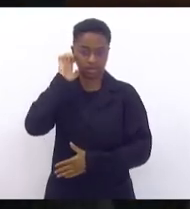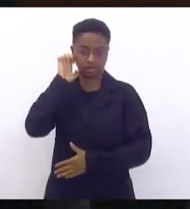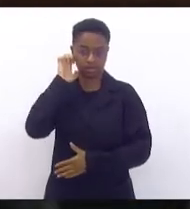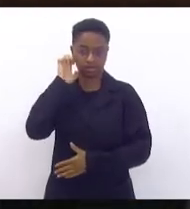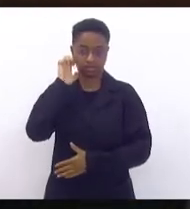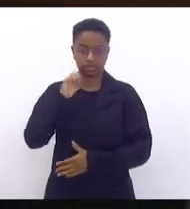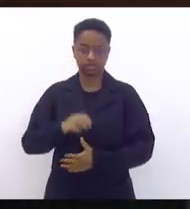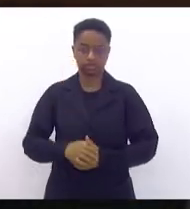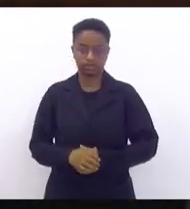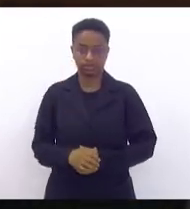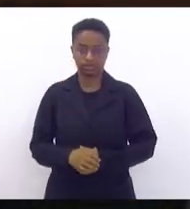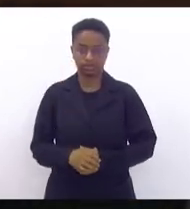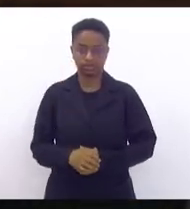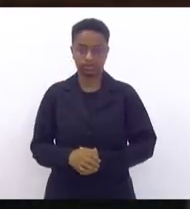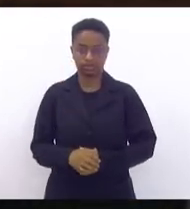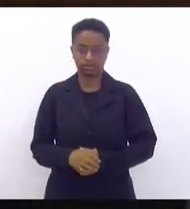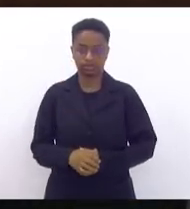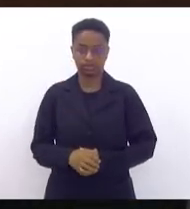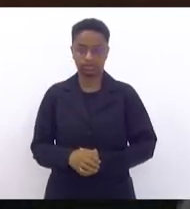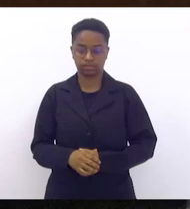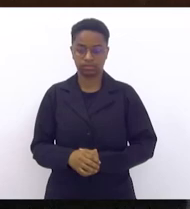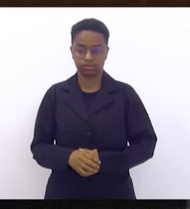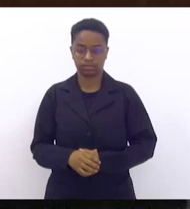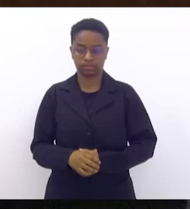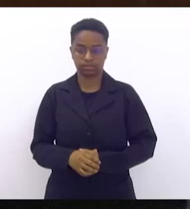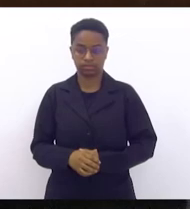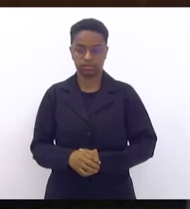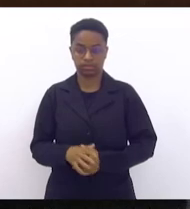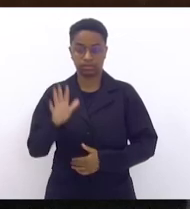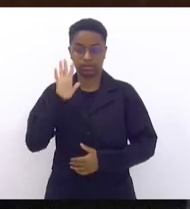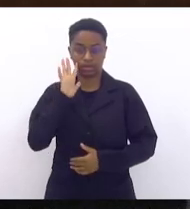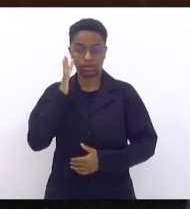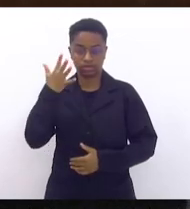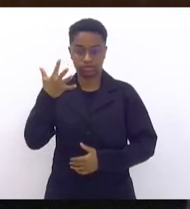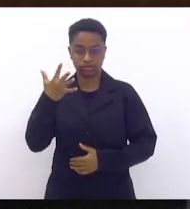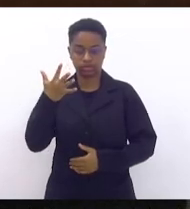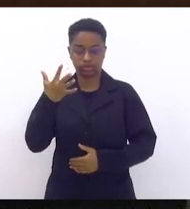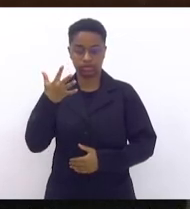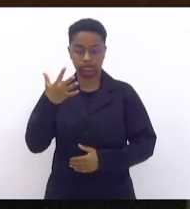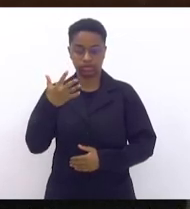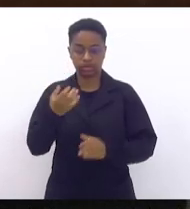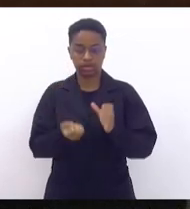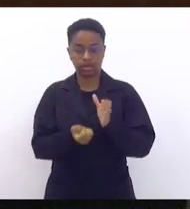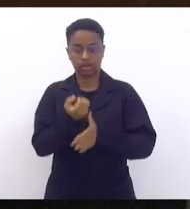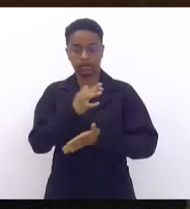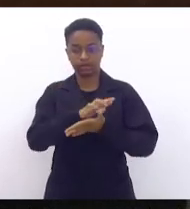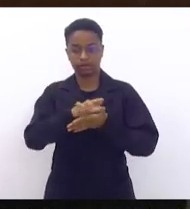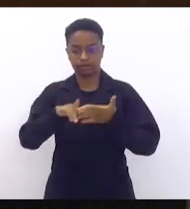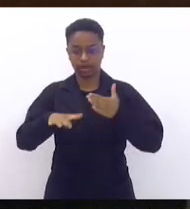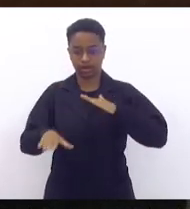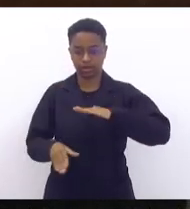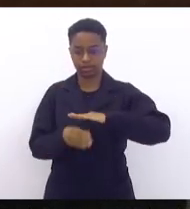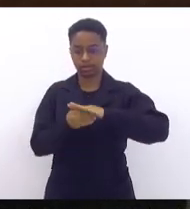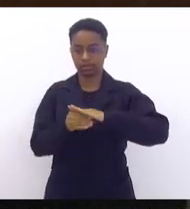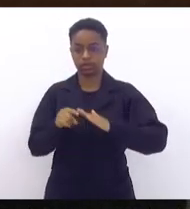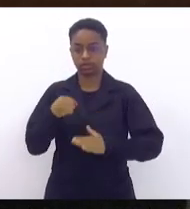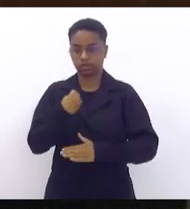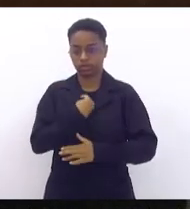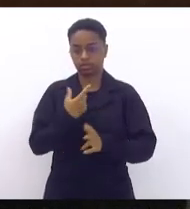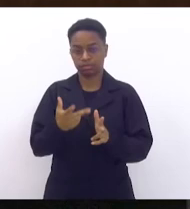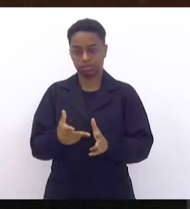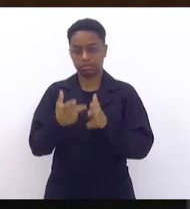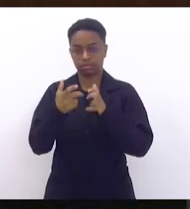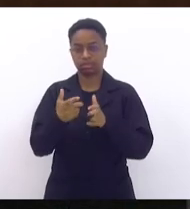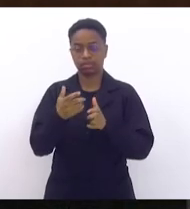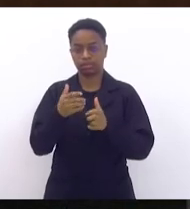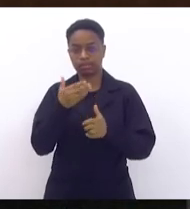tomou iniciativa e protocolou uma série de emendas que nós entendíamos fazer